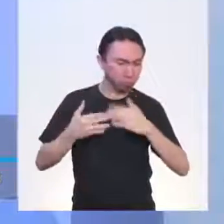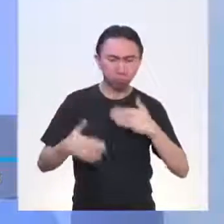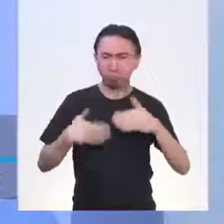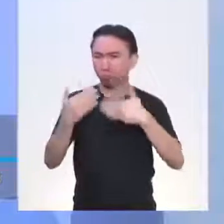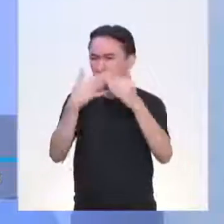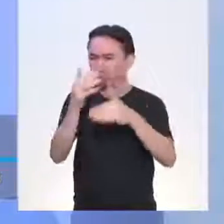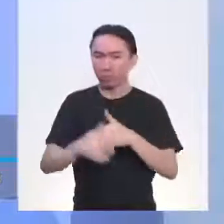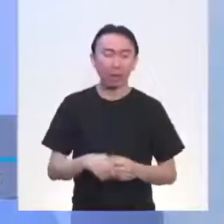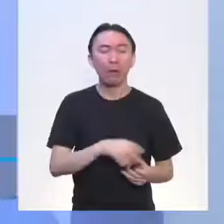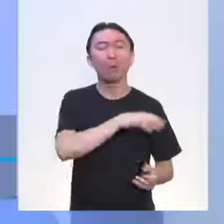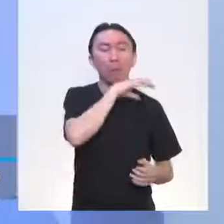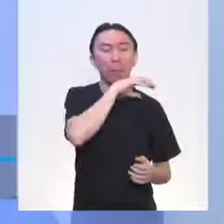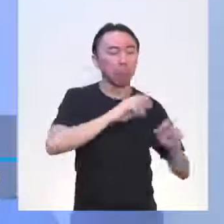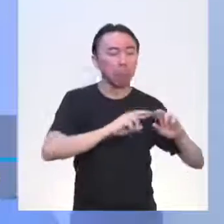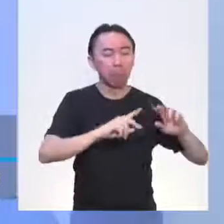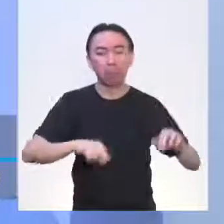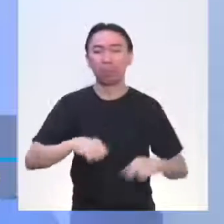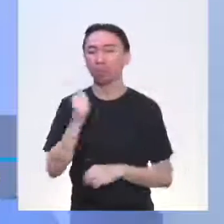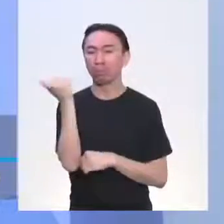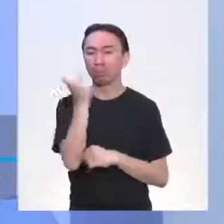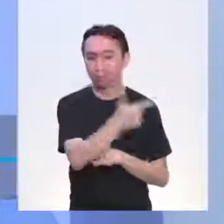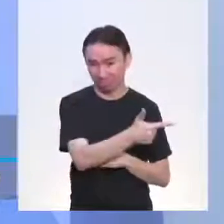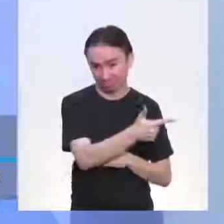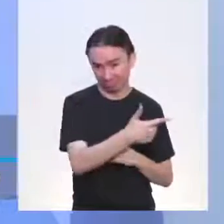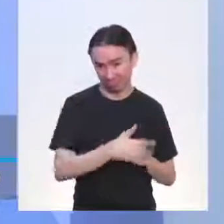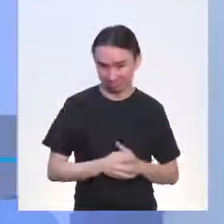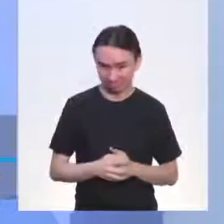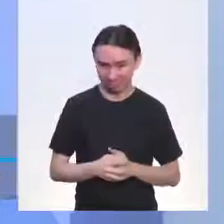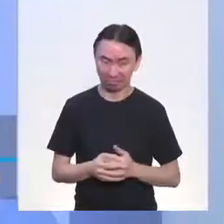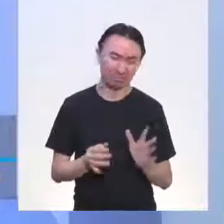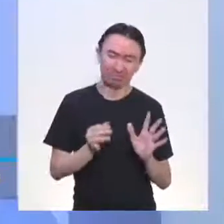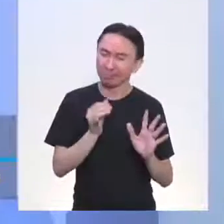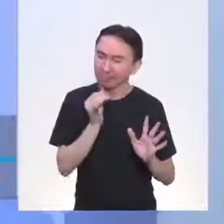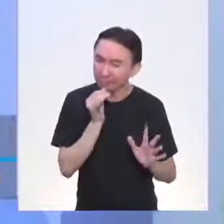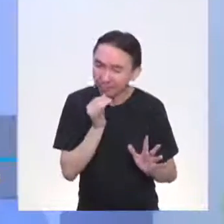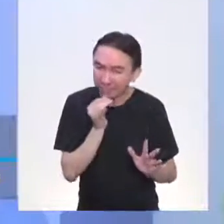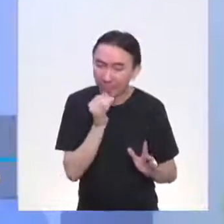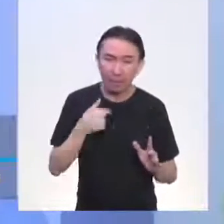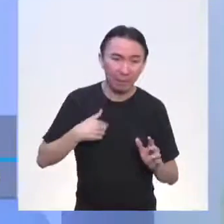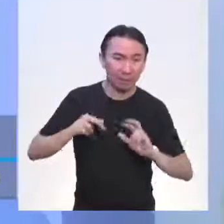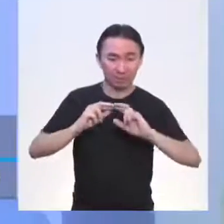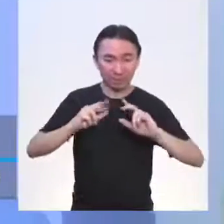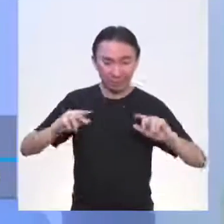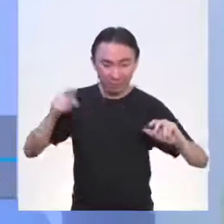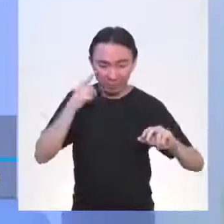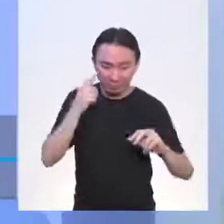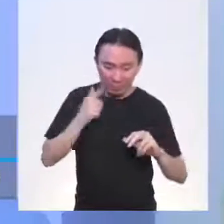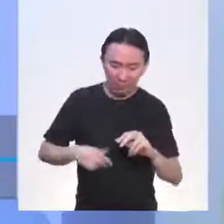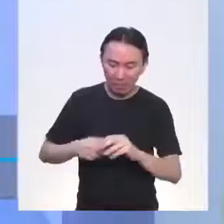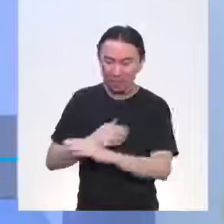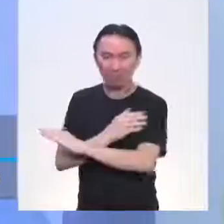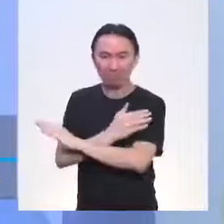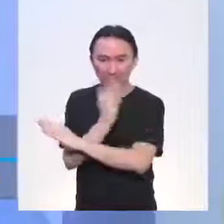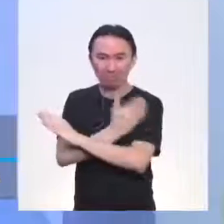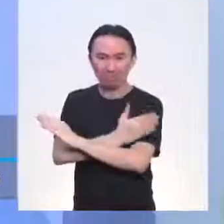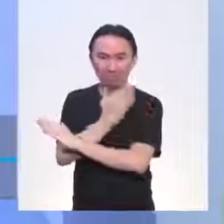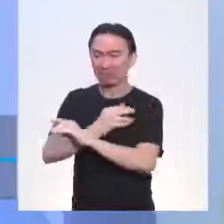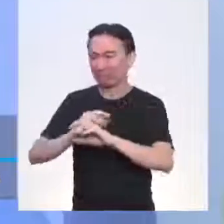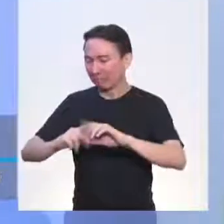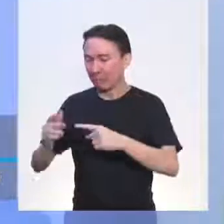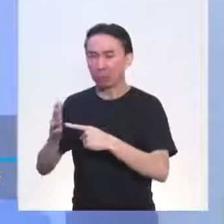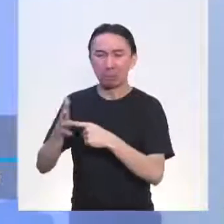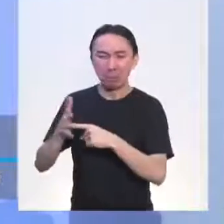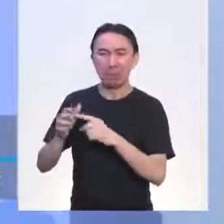seja, à medida que eu vou ali manuseando instrumentos e tudo mais, é preciso uma habilidade. Ora, eu tive que desenvolver